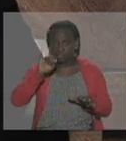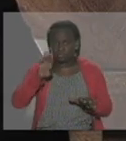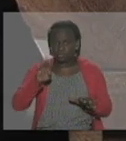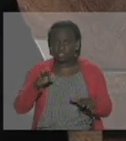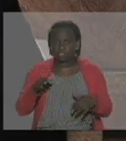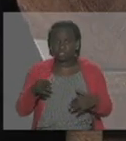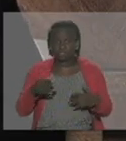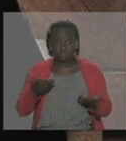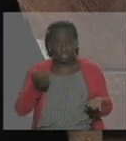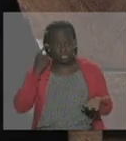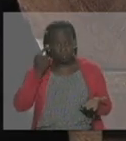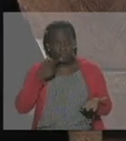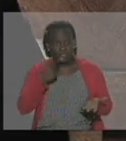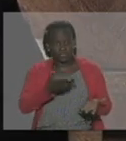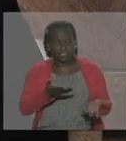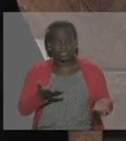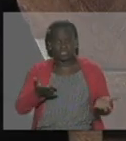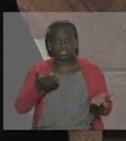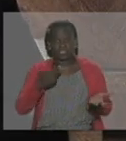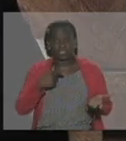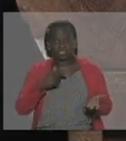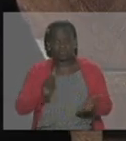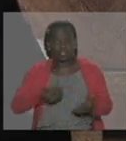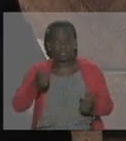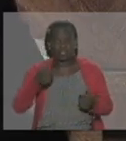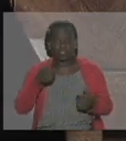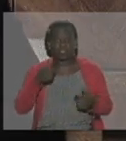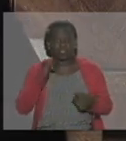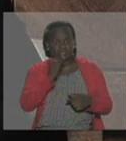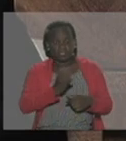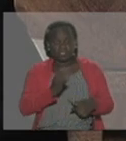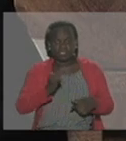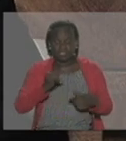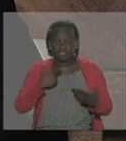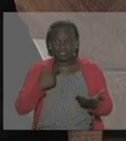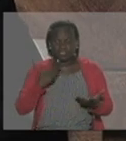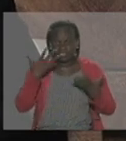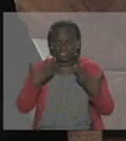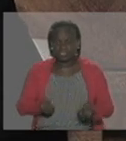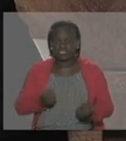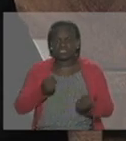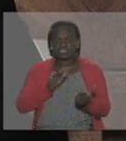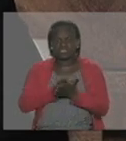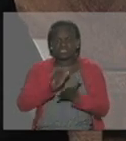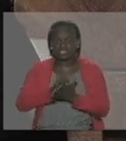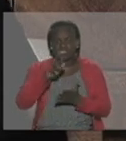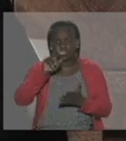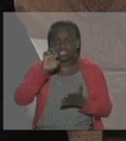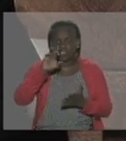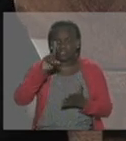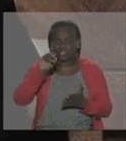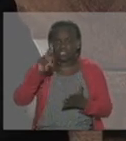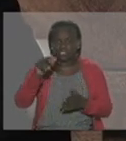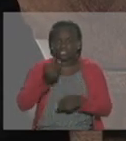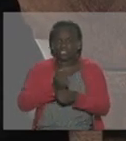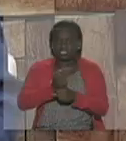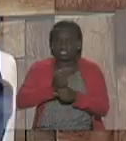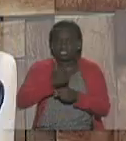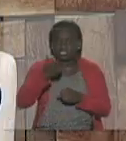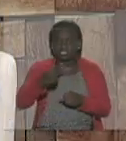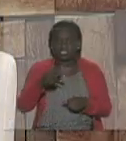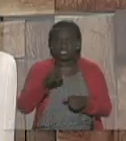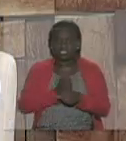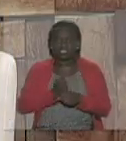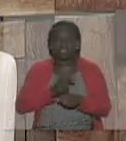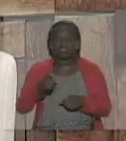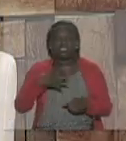ideias e ele falou mas como eu disse para você e aí ele fez uma oferta melhor e eu acabei indo para Record onde fiquei 17 anos Qual